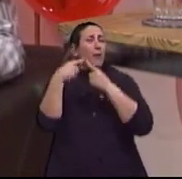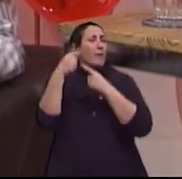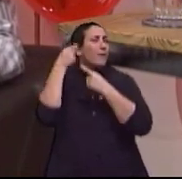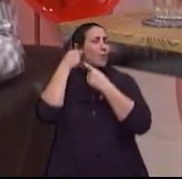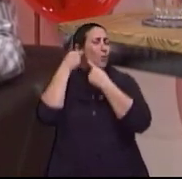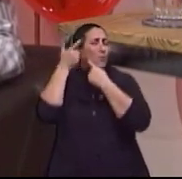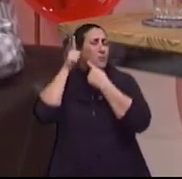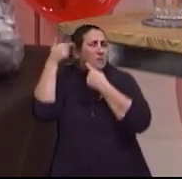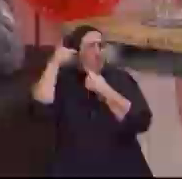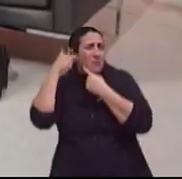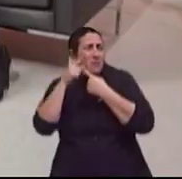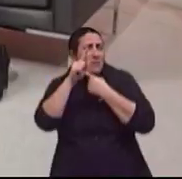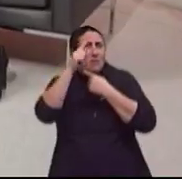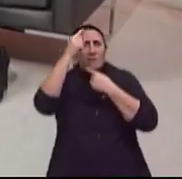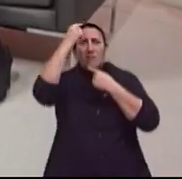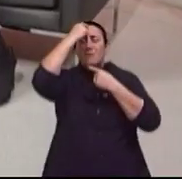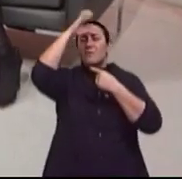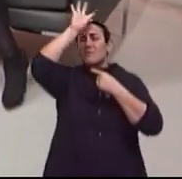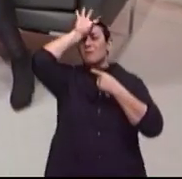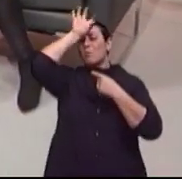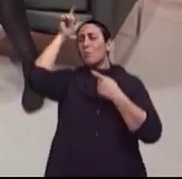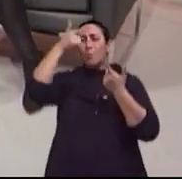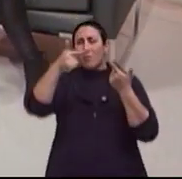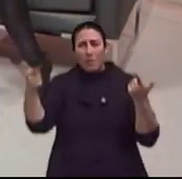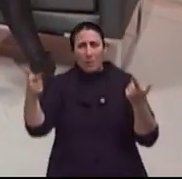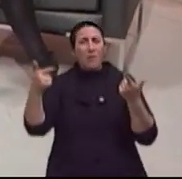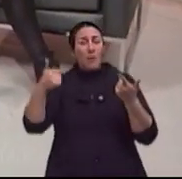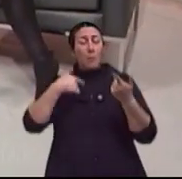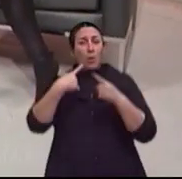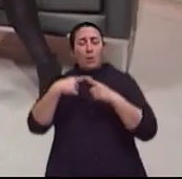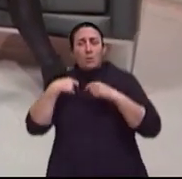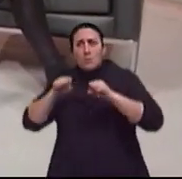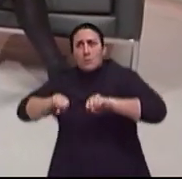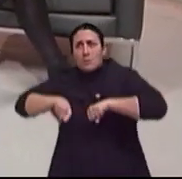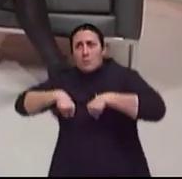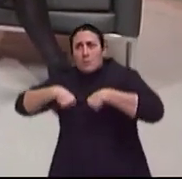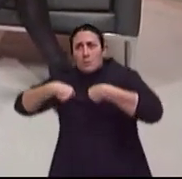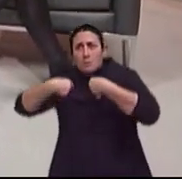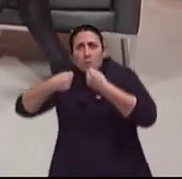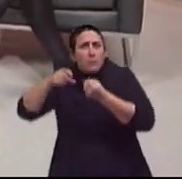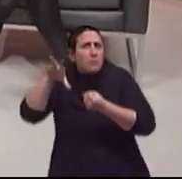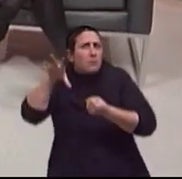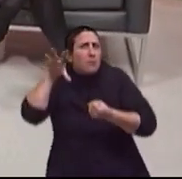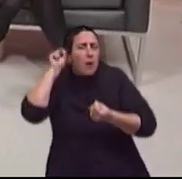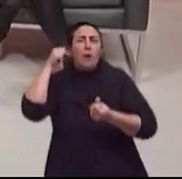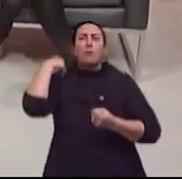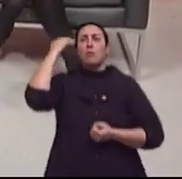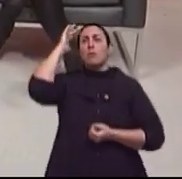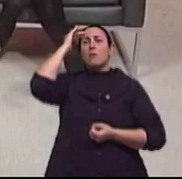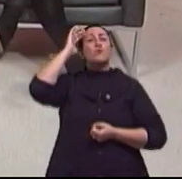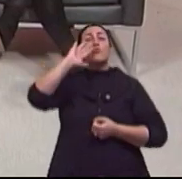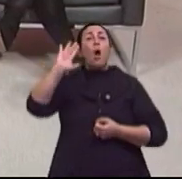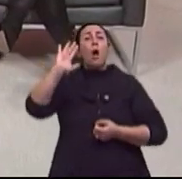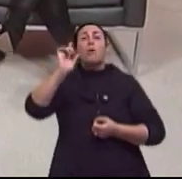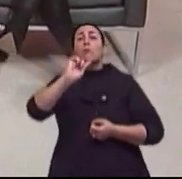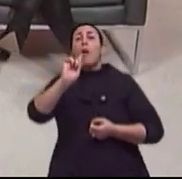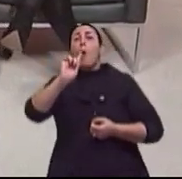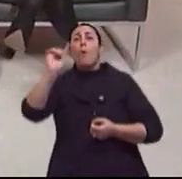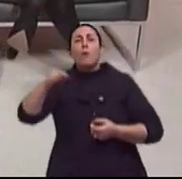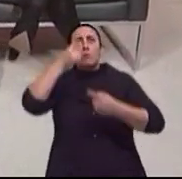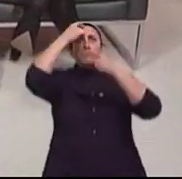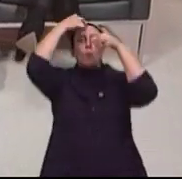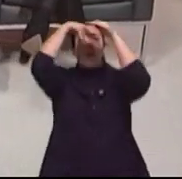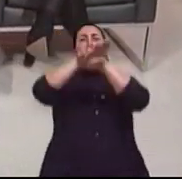guardar né porque eu acabo usando toda a minha energia para poder entender o foco é só para entender só para entender e aí não